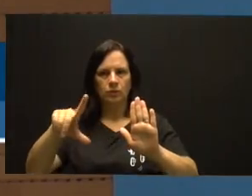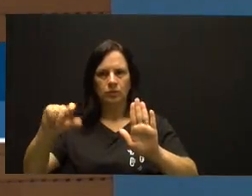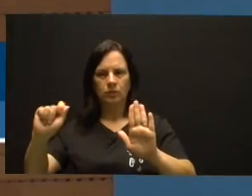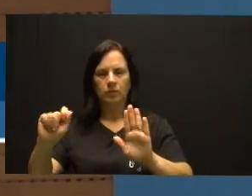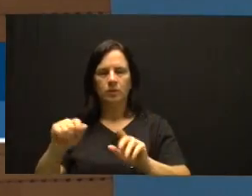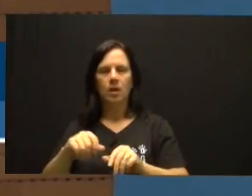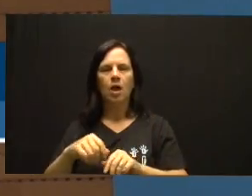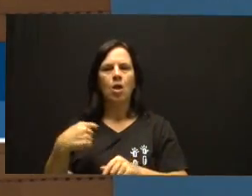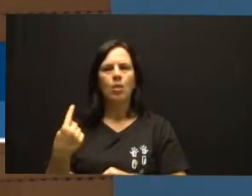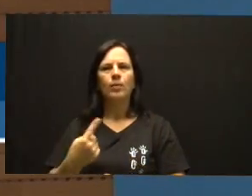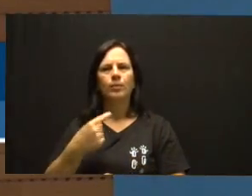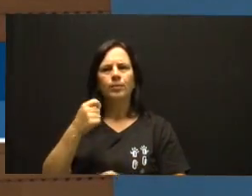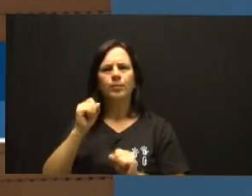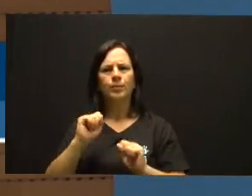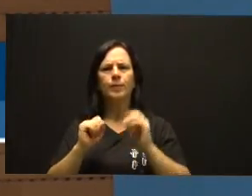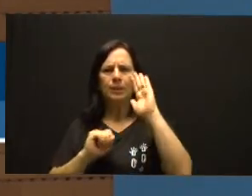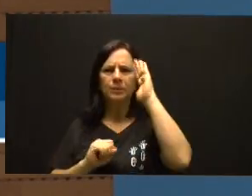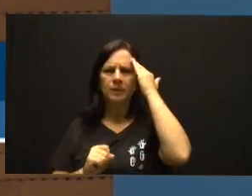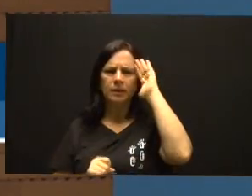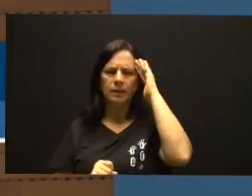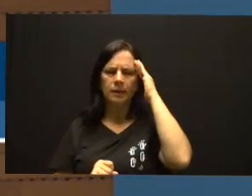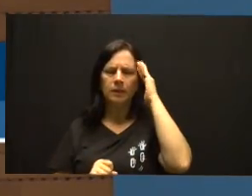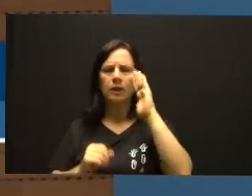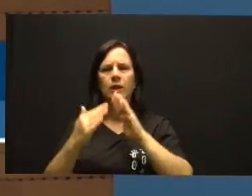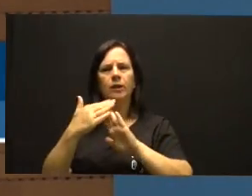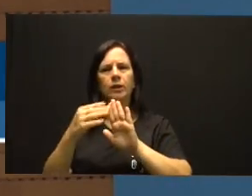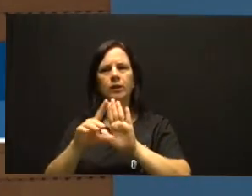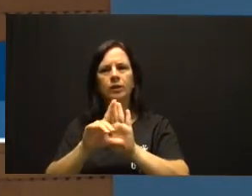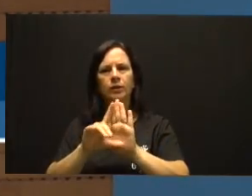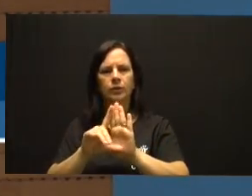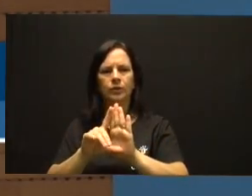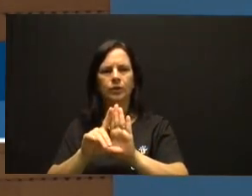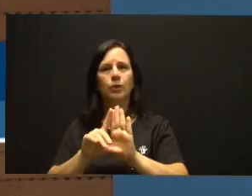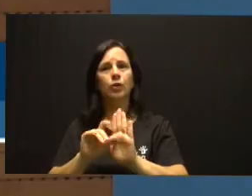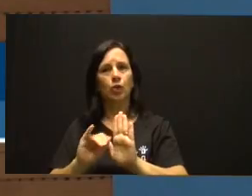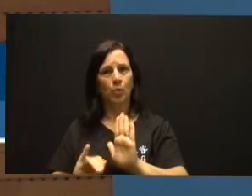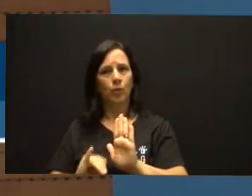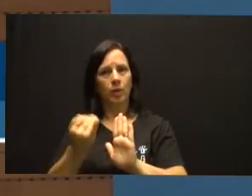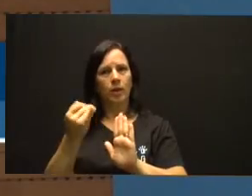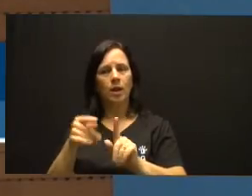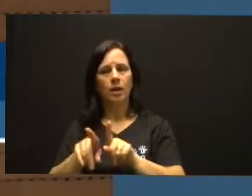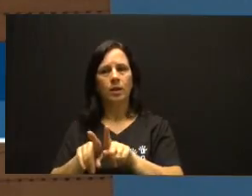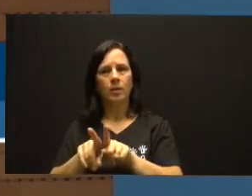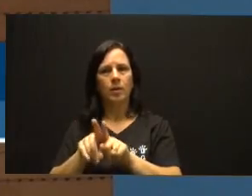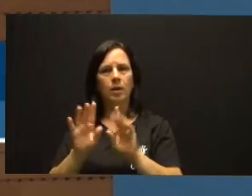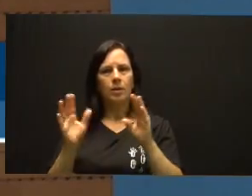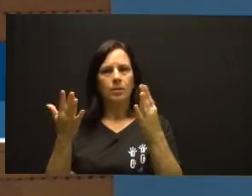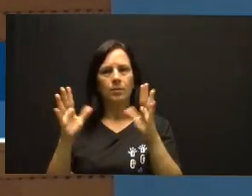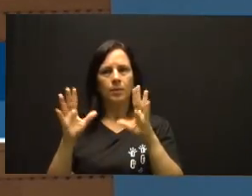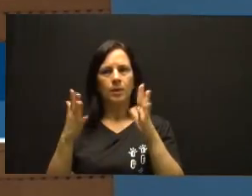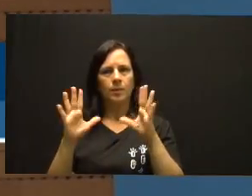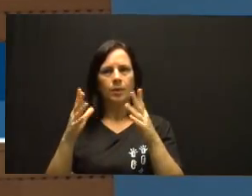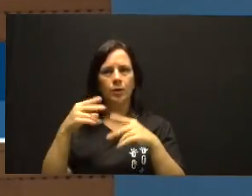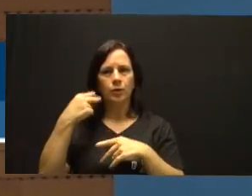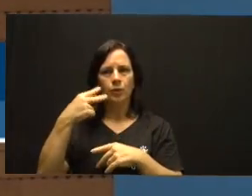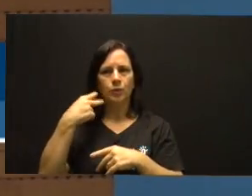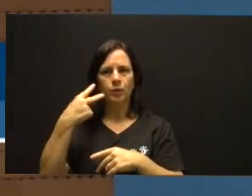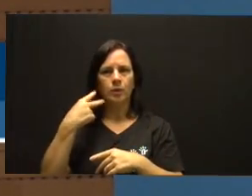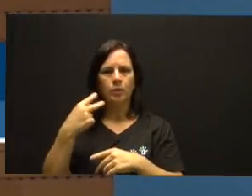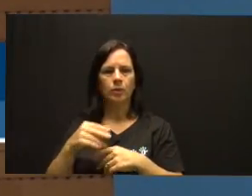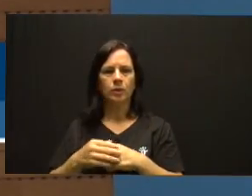podemos entender que nós temos que essa Casa de Leis, aliás, eu quero aproveitar a oportunidade para parabenizar os